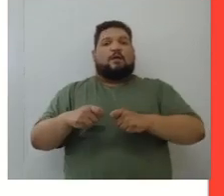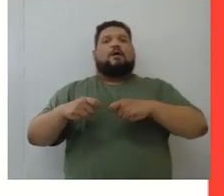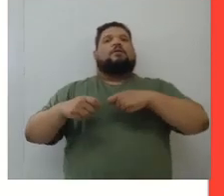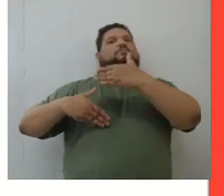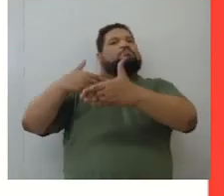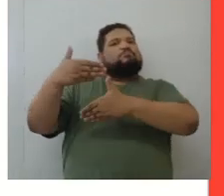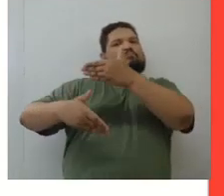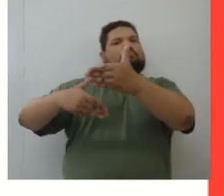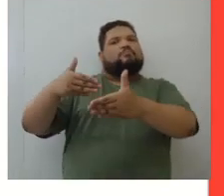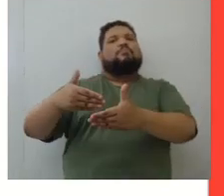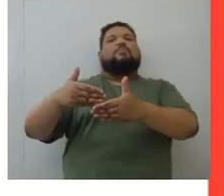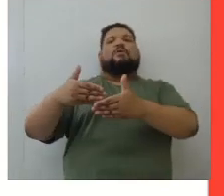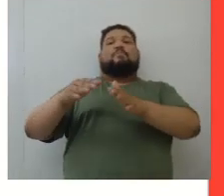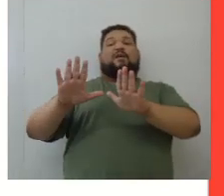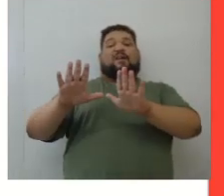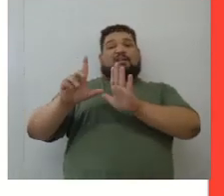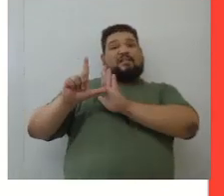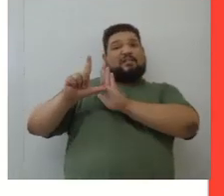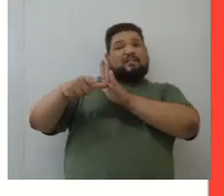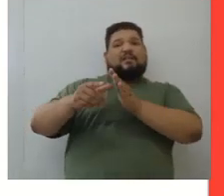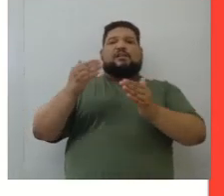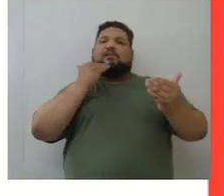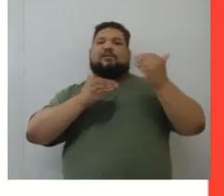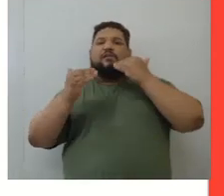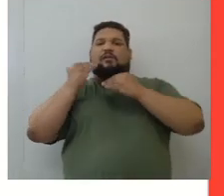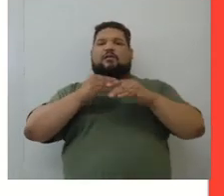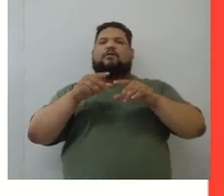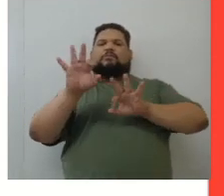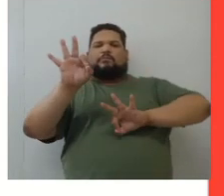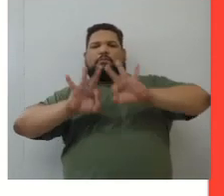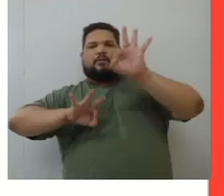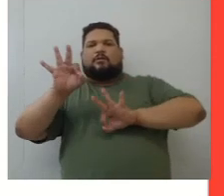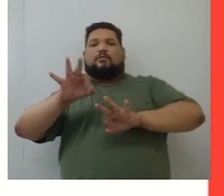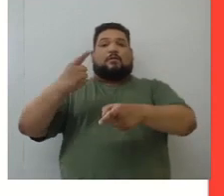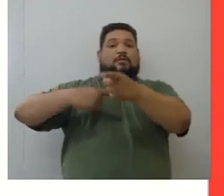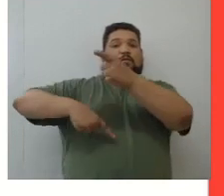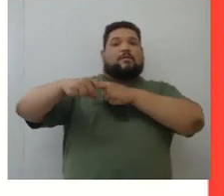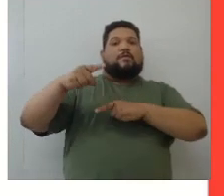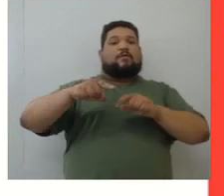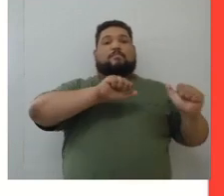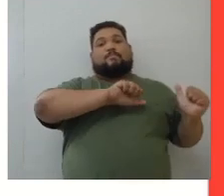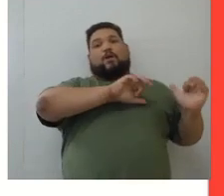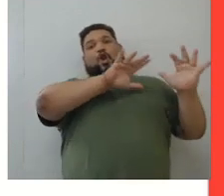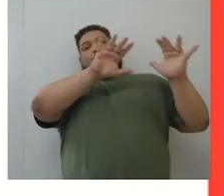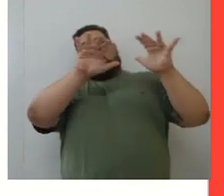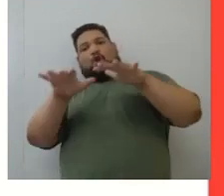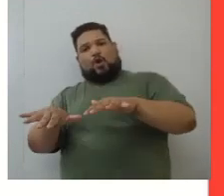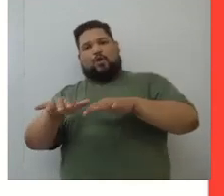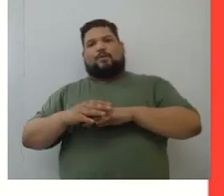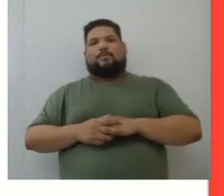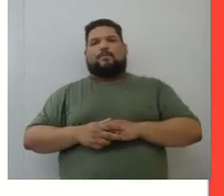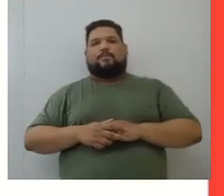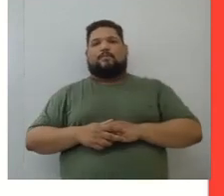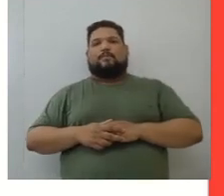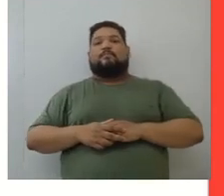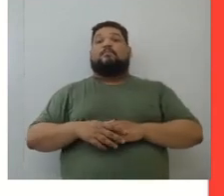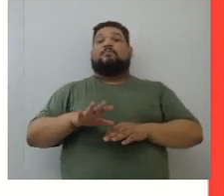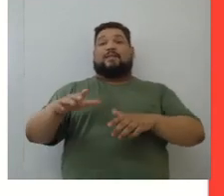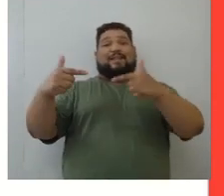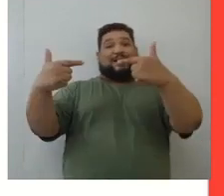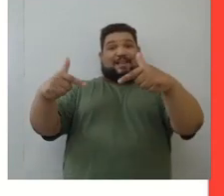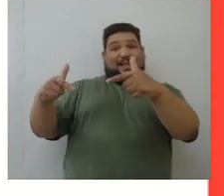de processos descompassados, redirecionamento e convergência de fluxos migratórios, déficit no número de